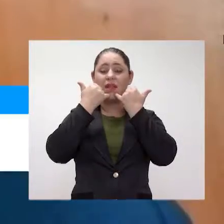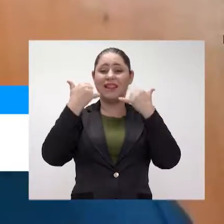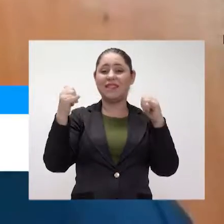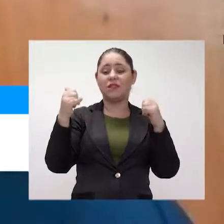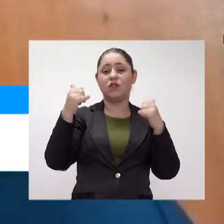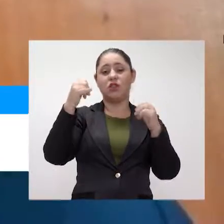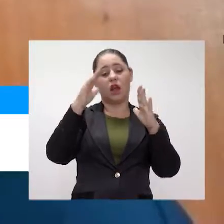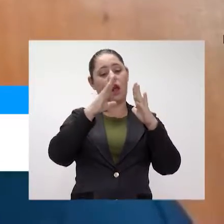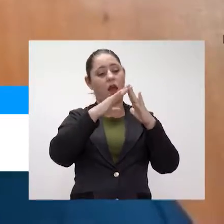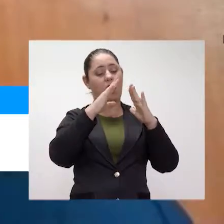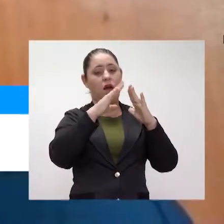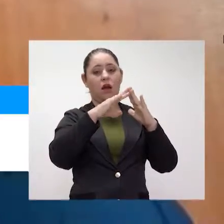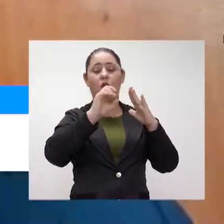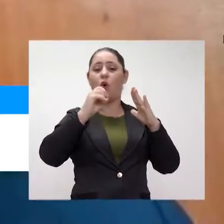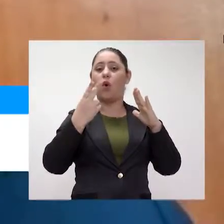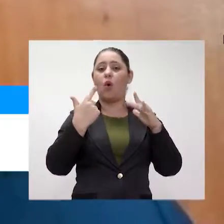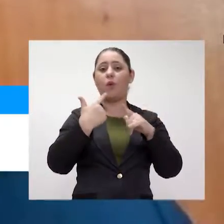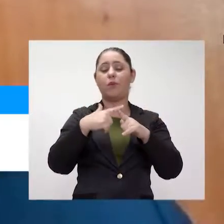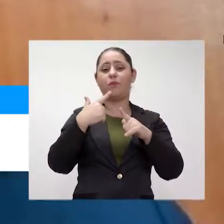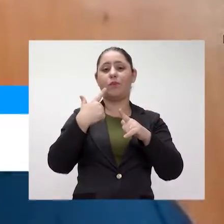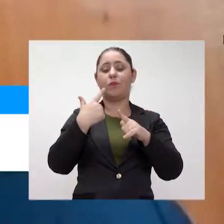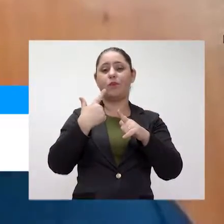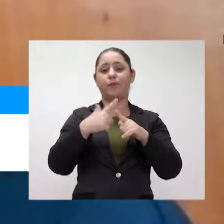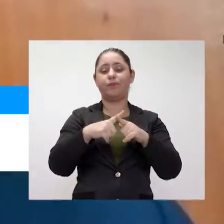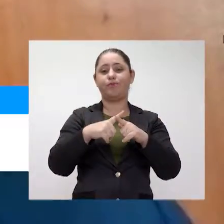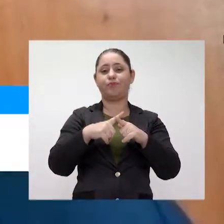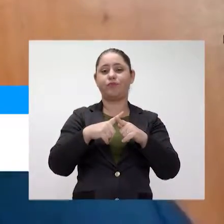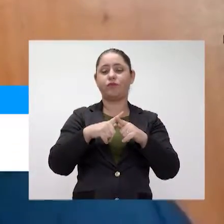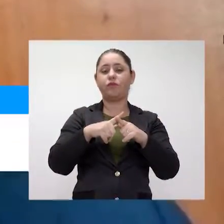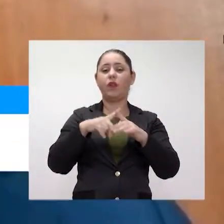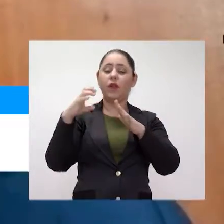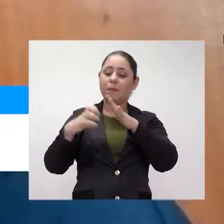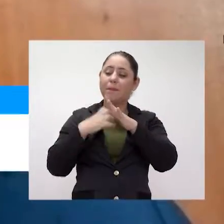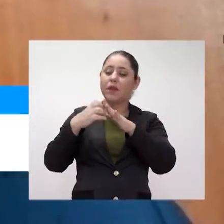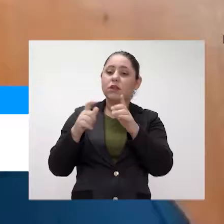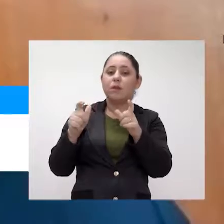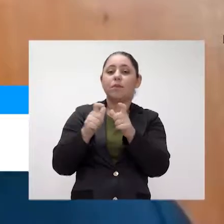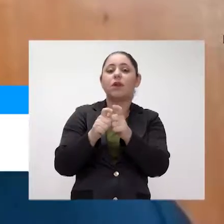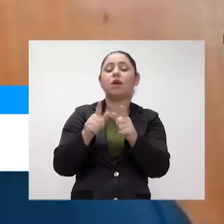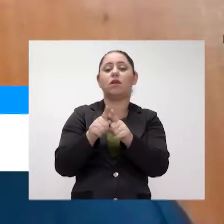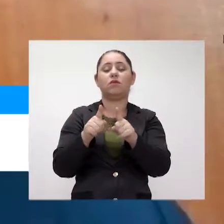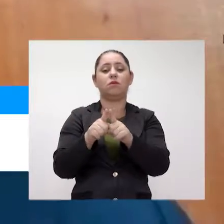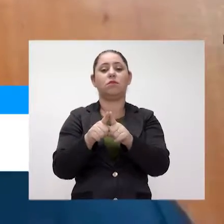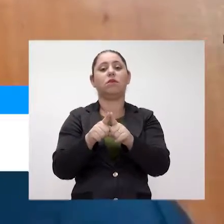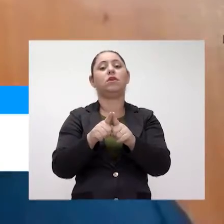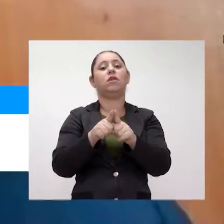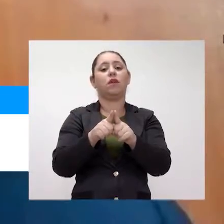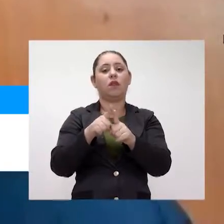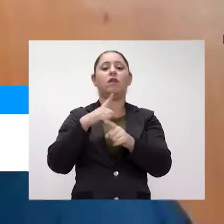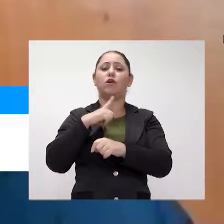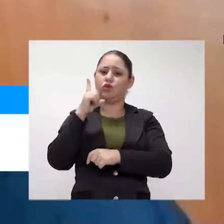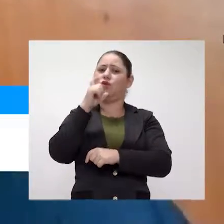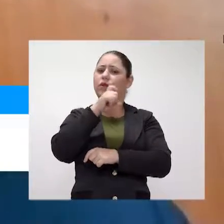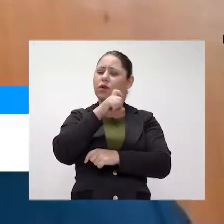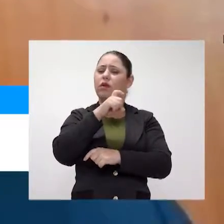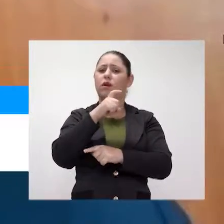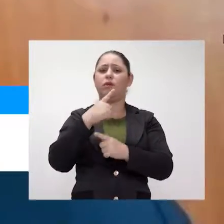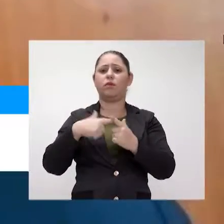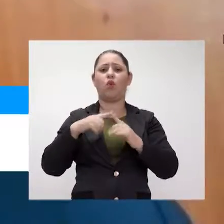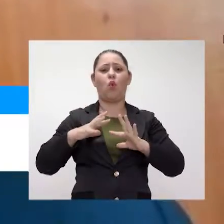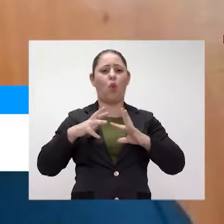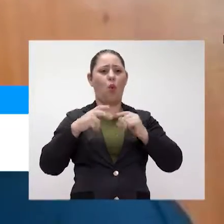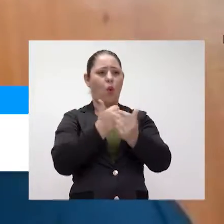que usam energia em casa, o pequeno e o médio comerciante, principalmente